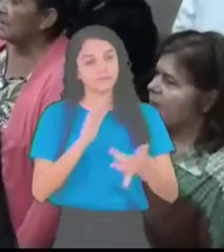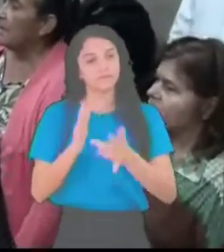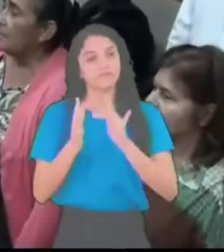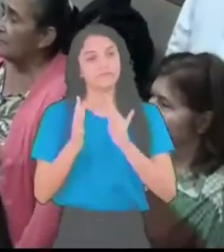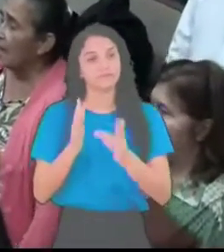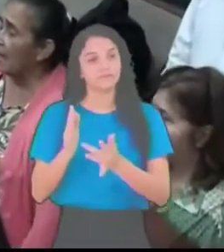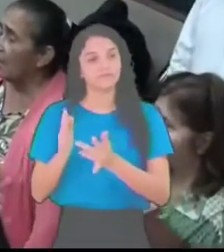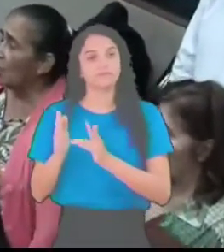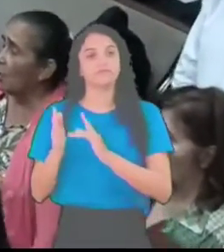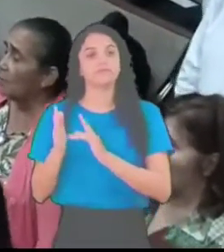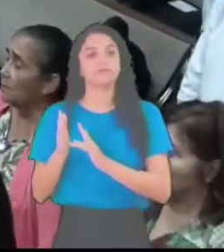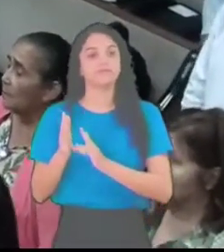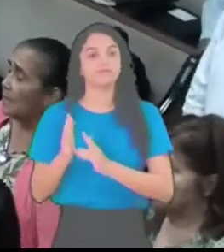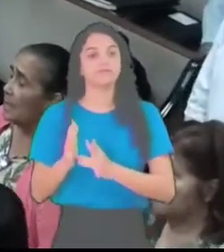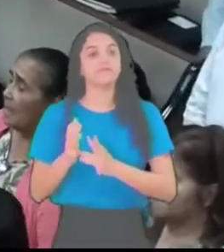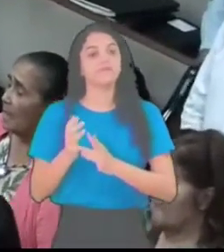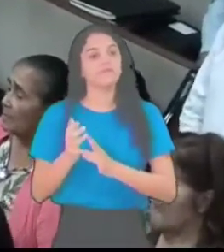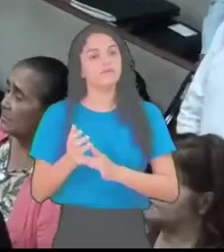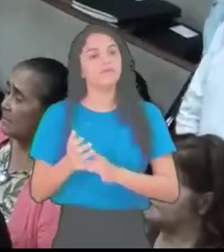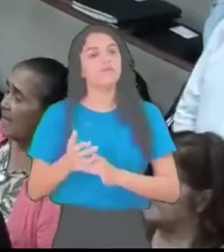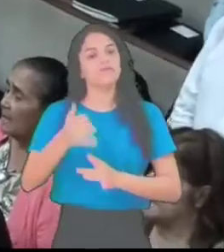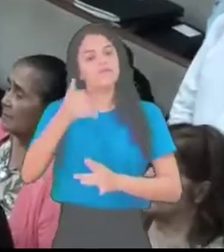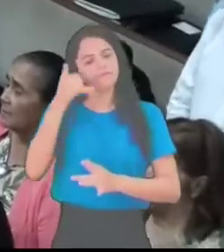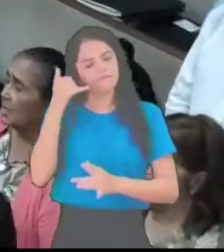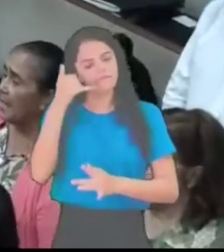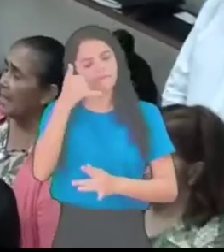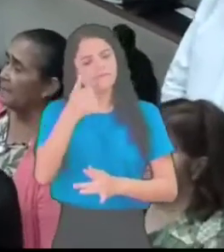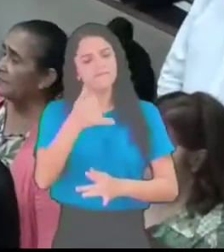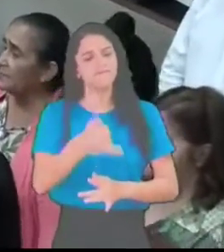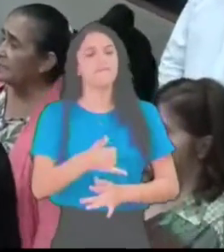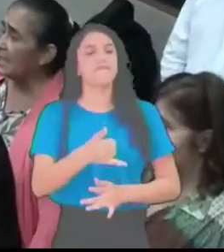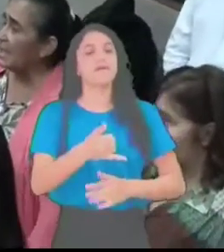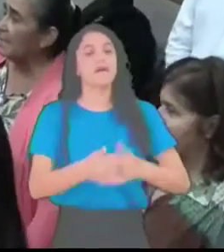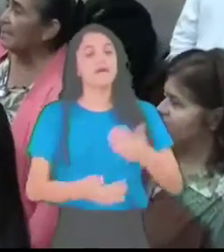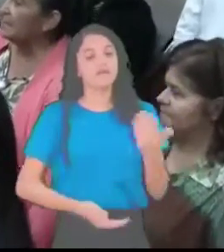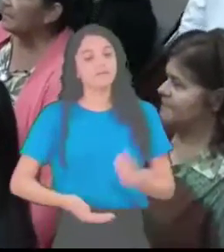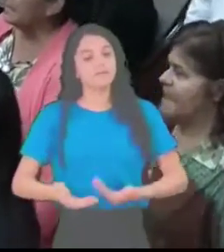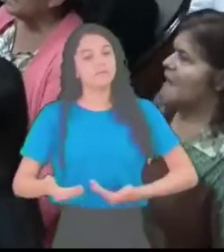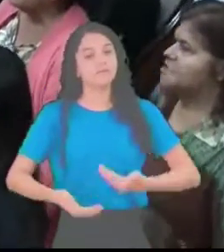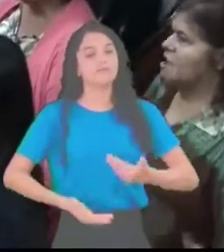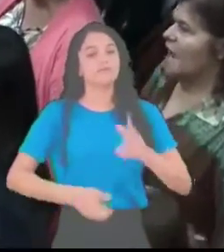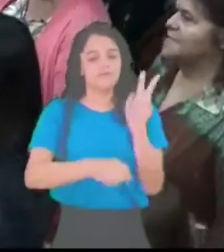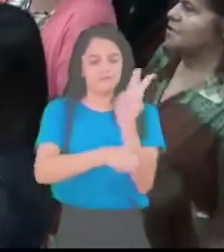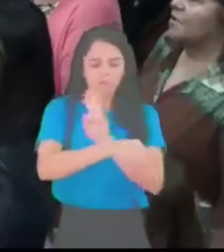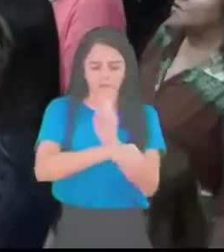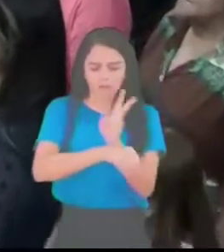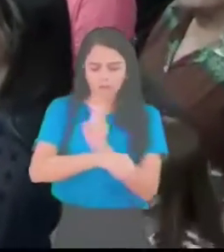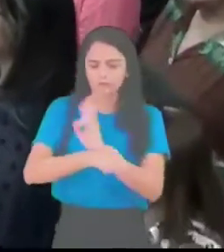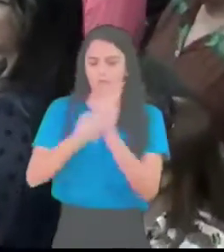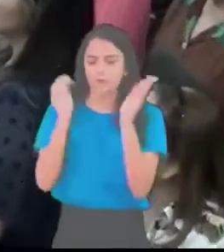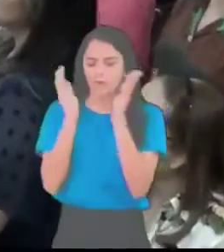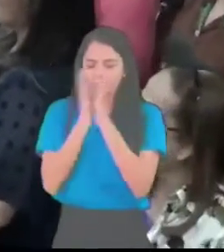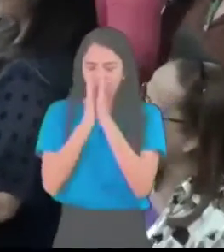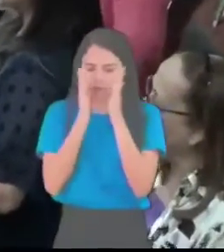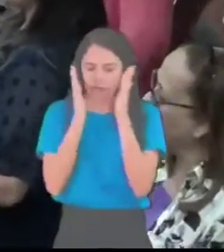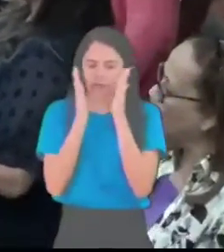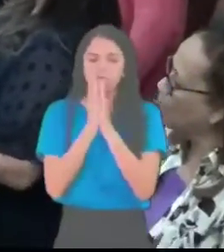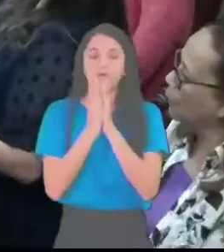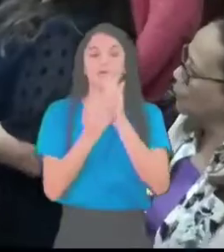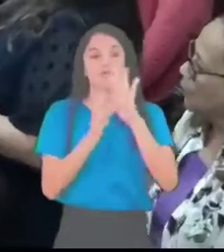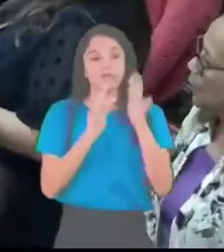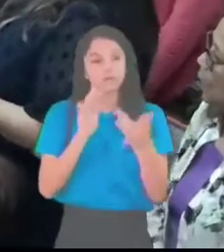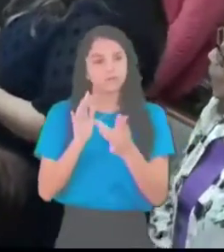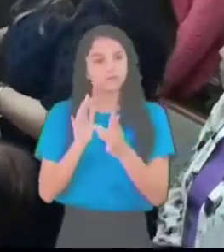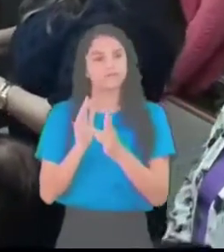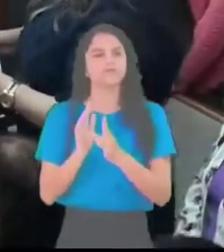Jesus falou aos cegos, orai e vigiai. Ore e vigie. Jesus